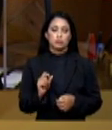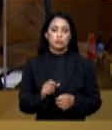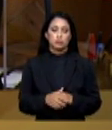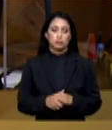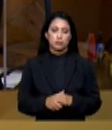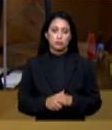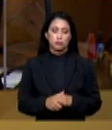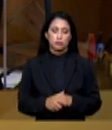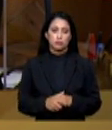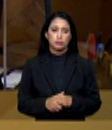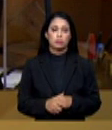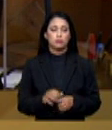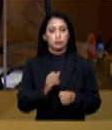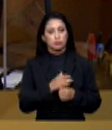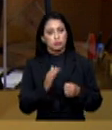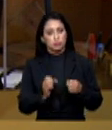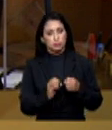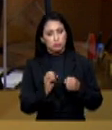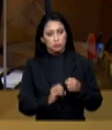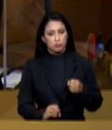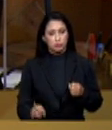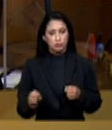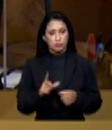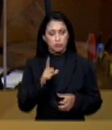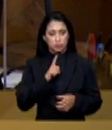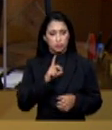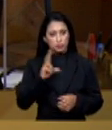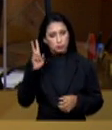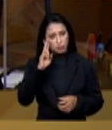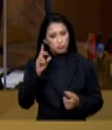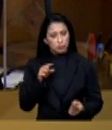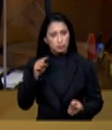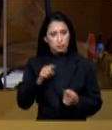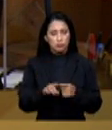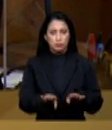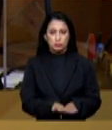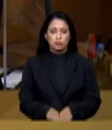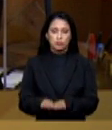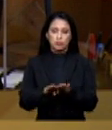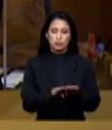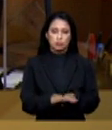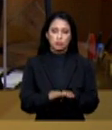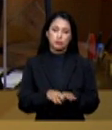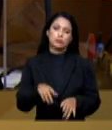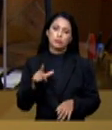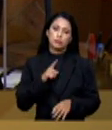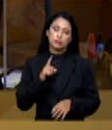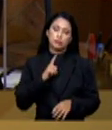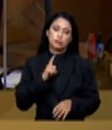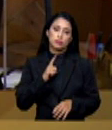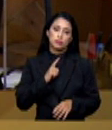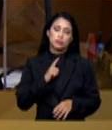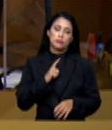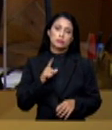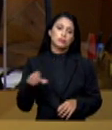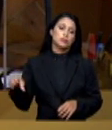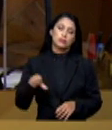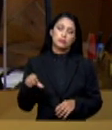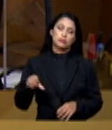prestação do serviço público de saneamento básico deverão definir metas de universalização que garante o atendimento de